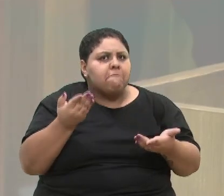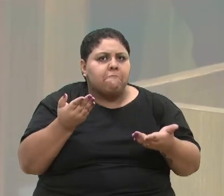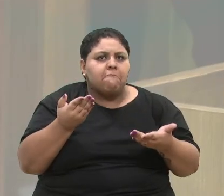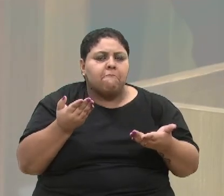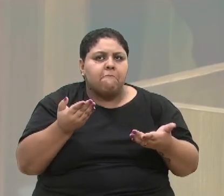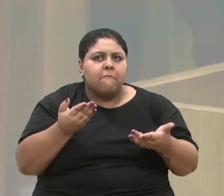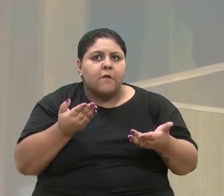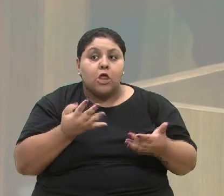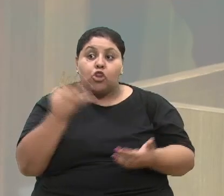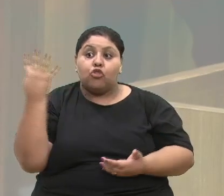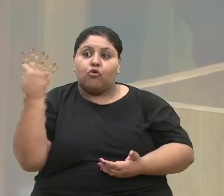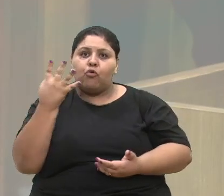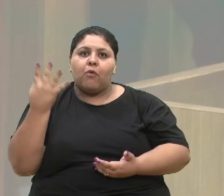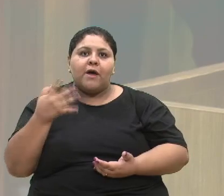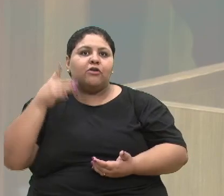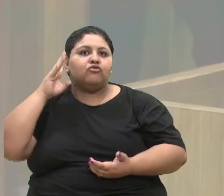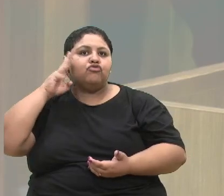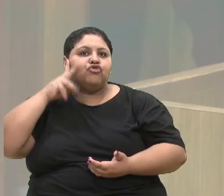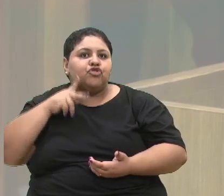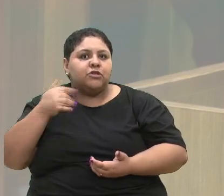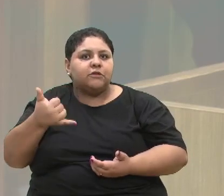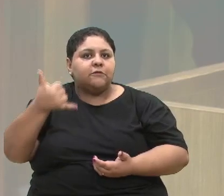4º dia, atenderam, para dizer que não tinha mais vaga.